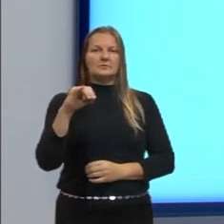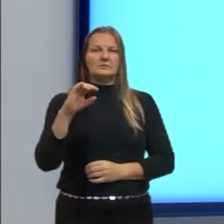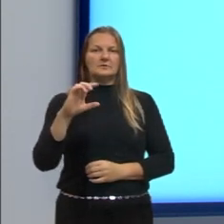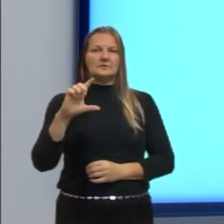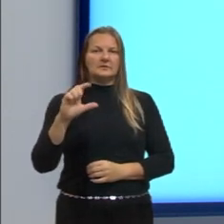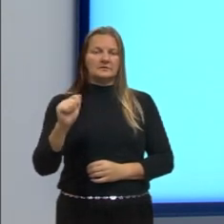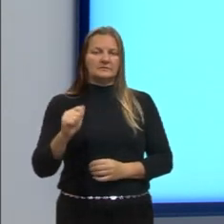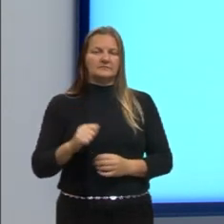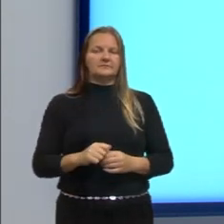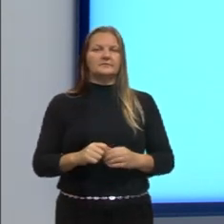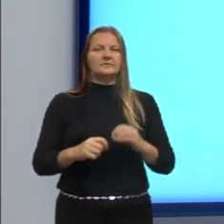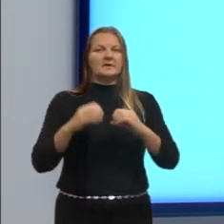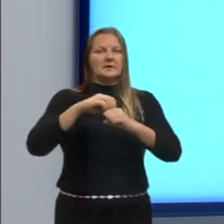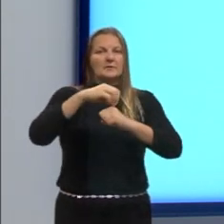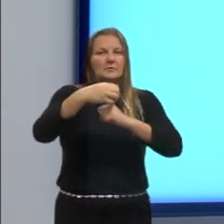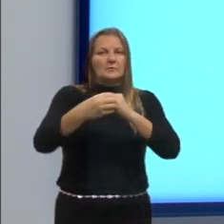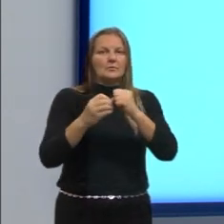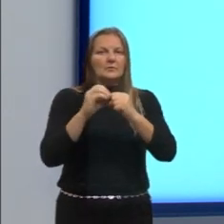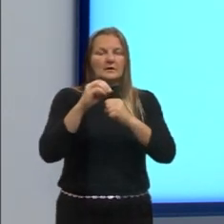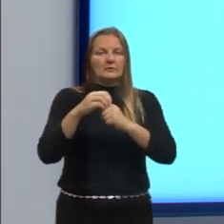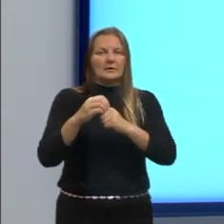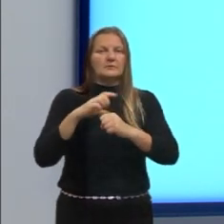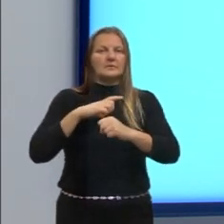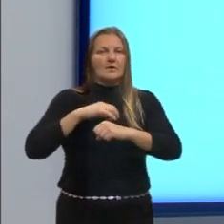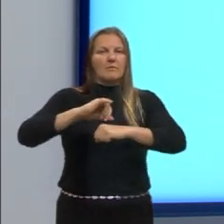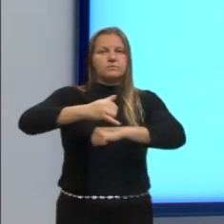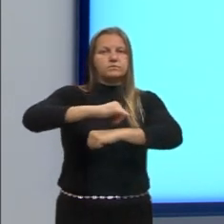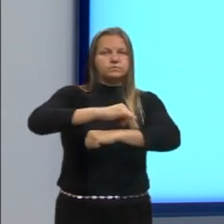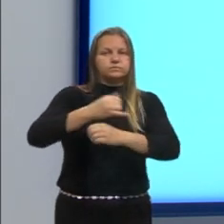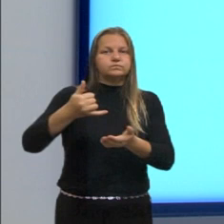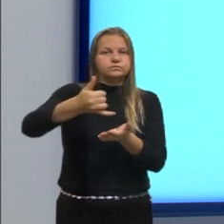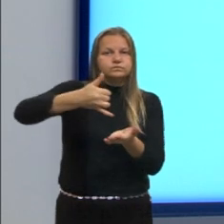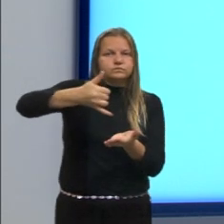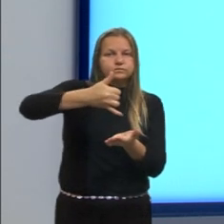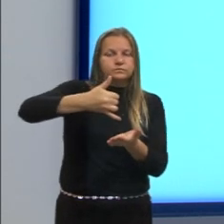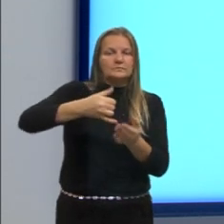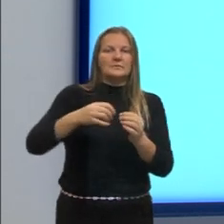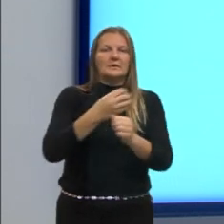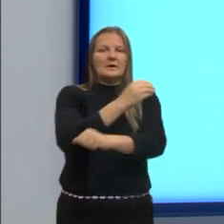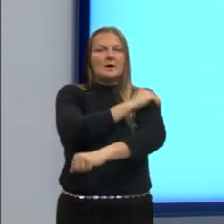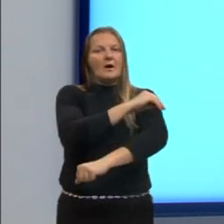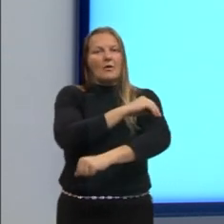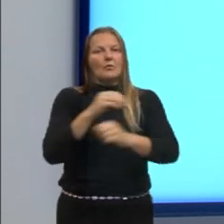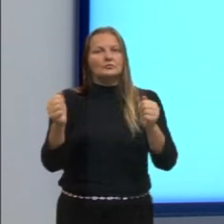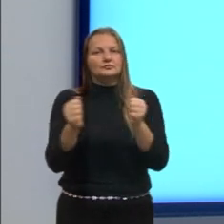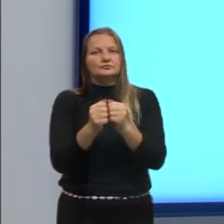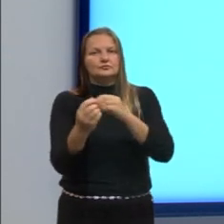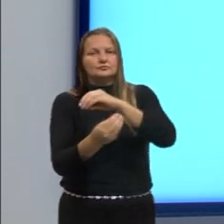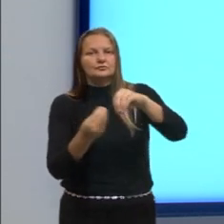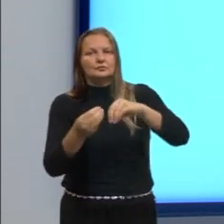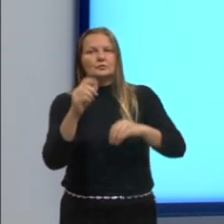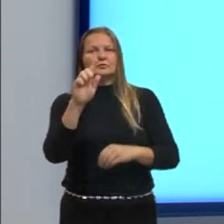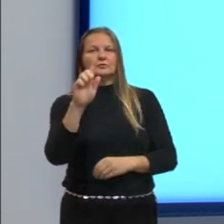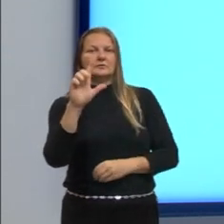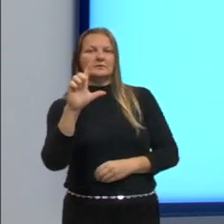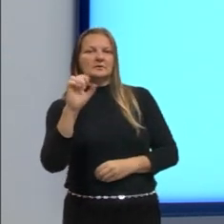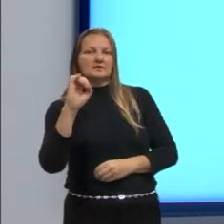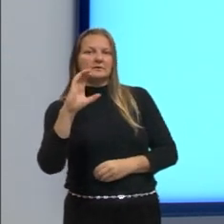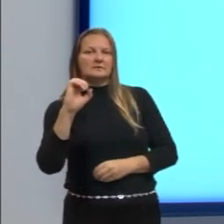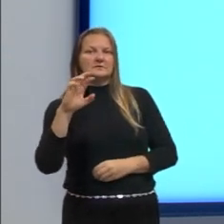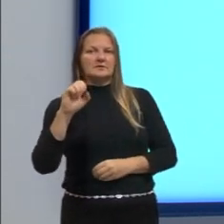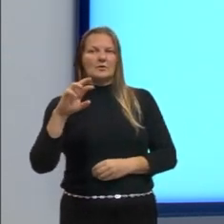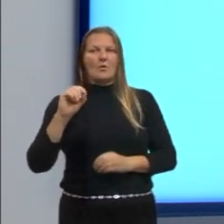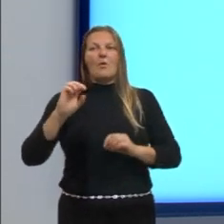compostos por uma molécula de ácido graxo né que é meu ácido orgânico e um álcool que pode ser o glicerol ou outro